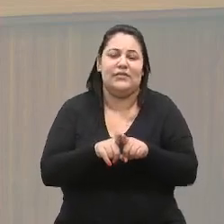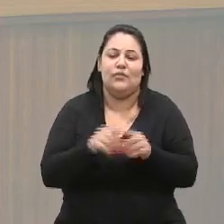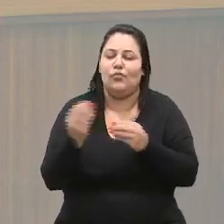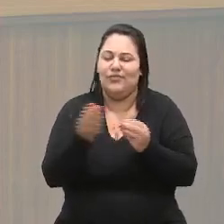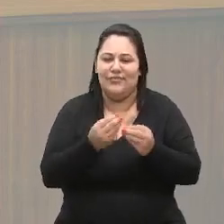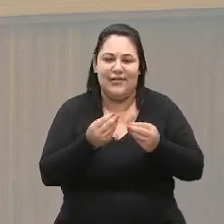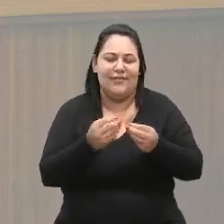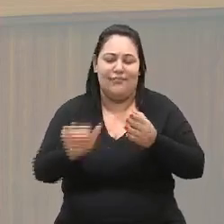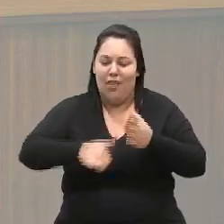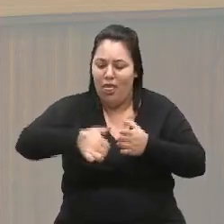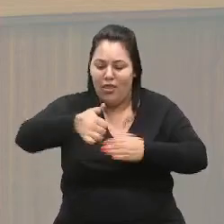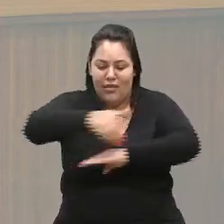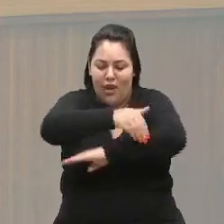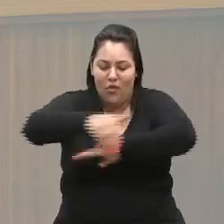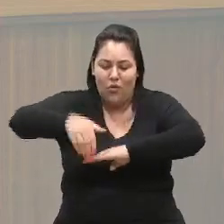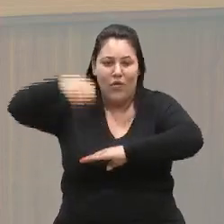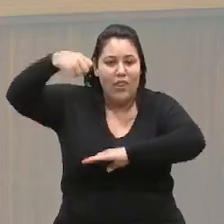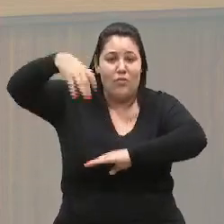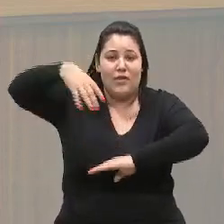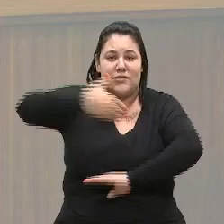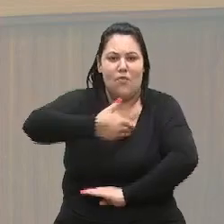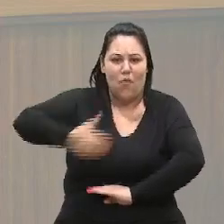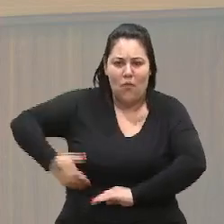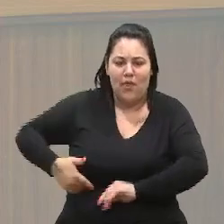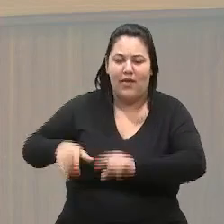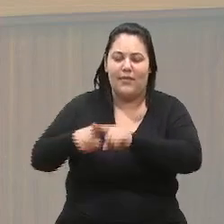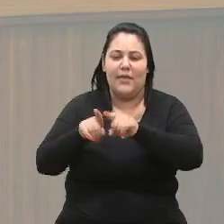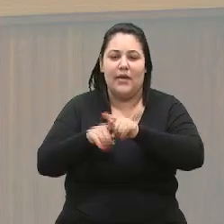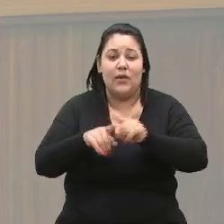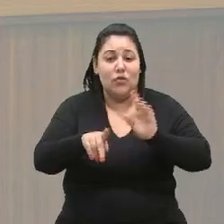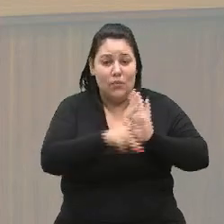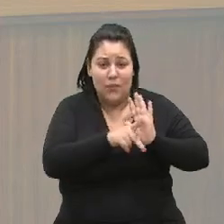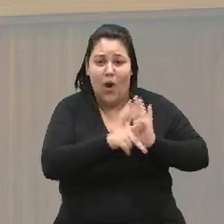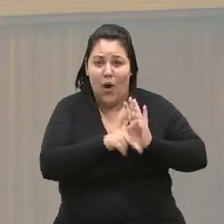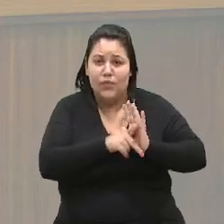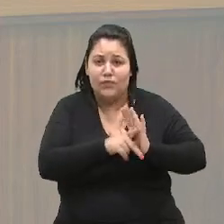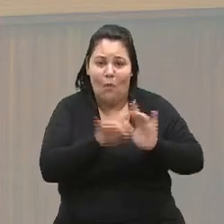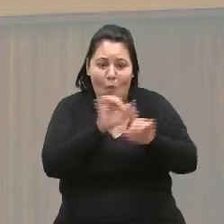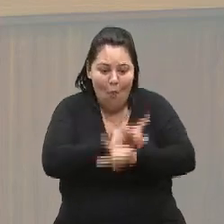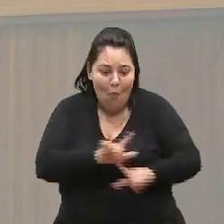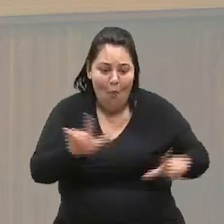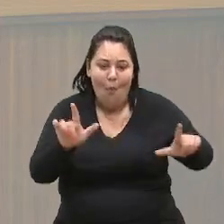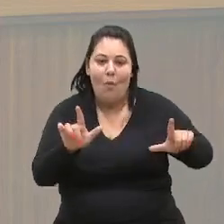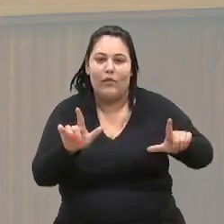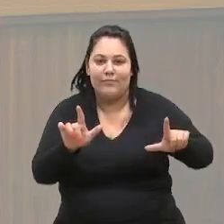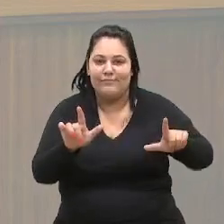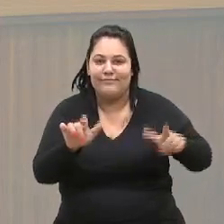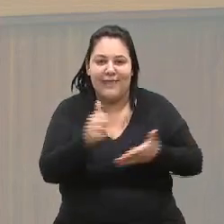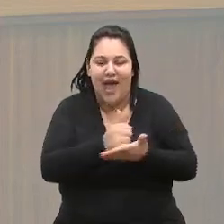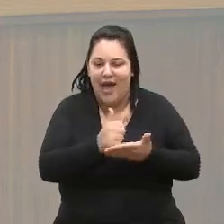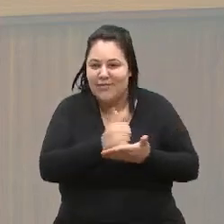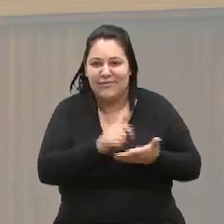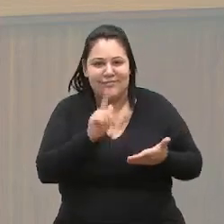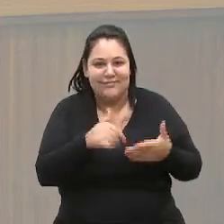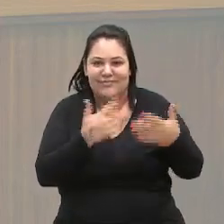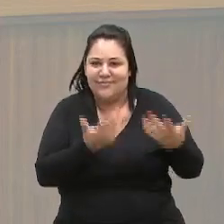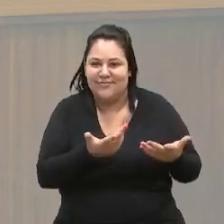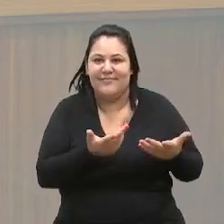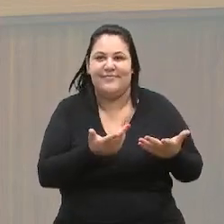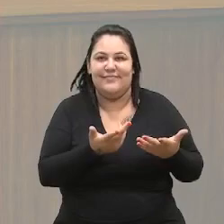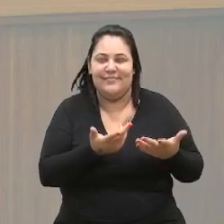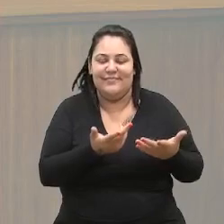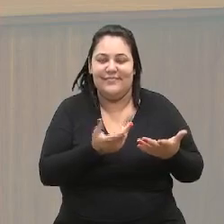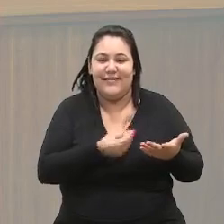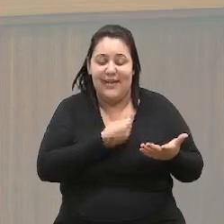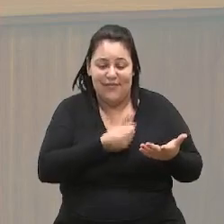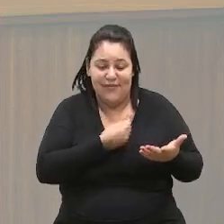ruas, na iluminação pública, no próprio saneamento básico, que é algo tão essencial para a